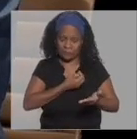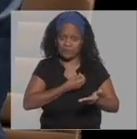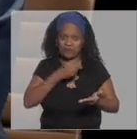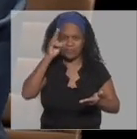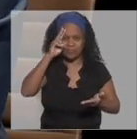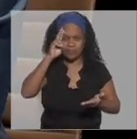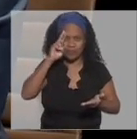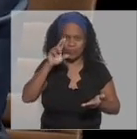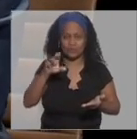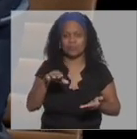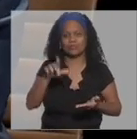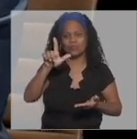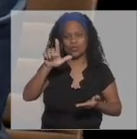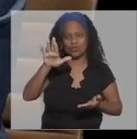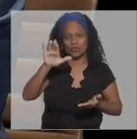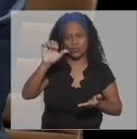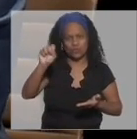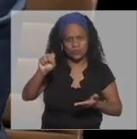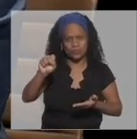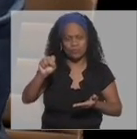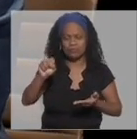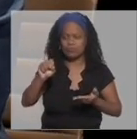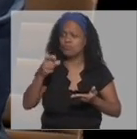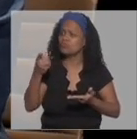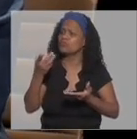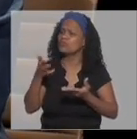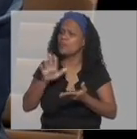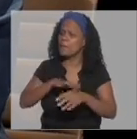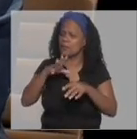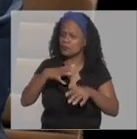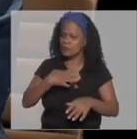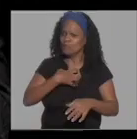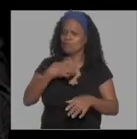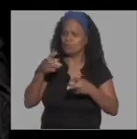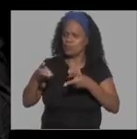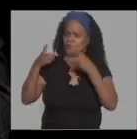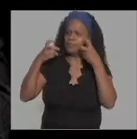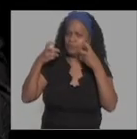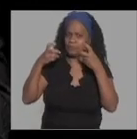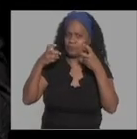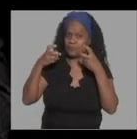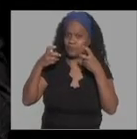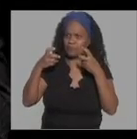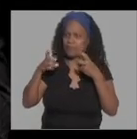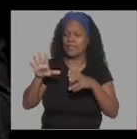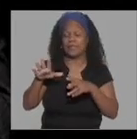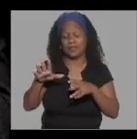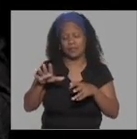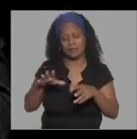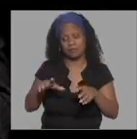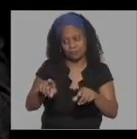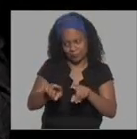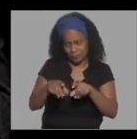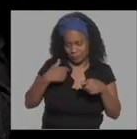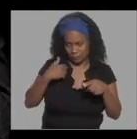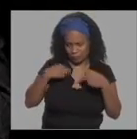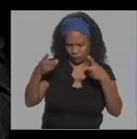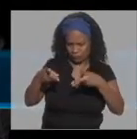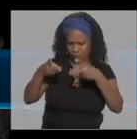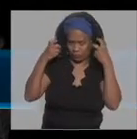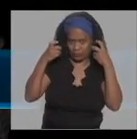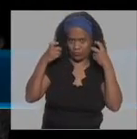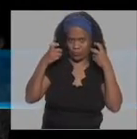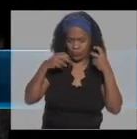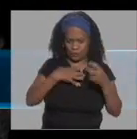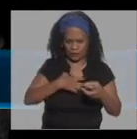gama o que você mais se identificou com esse personagem com a questão da revolta que